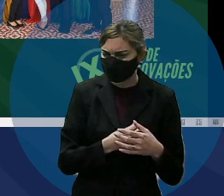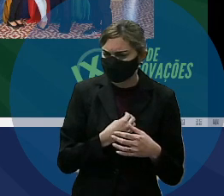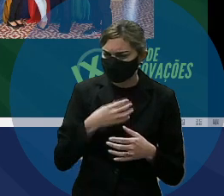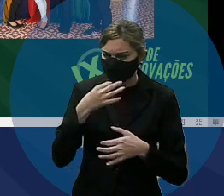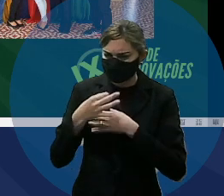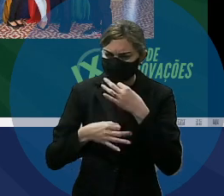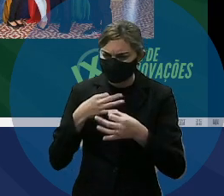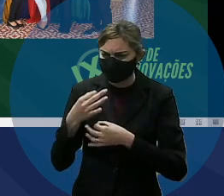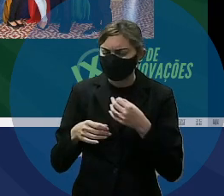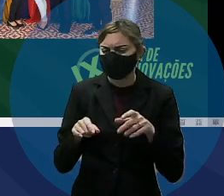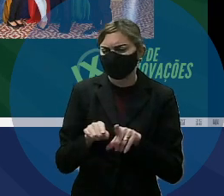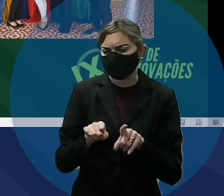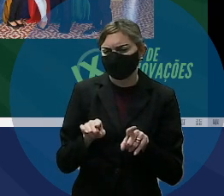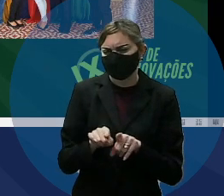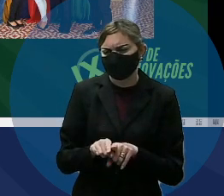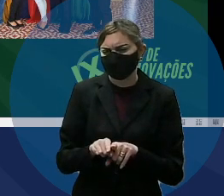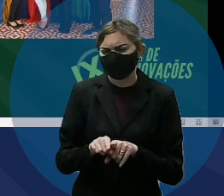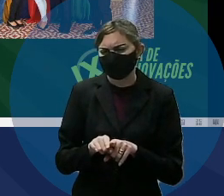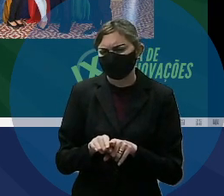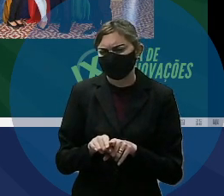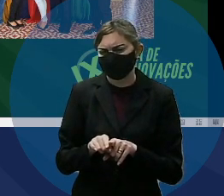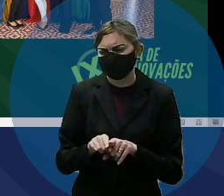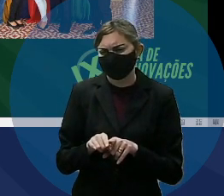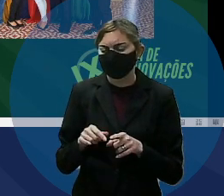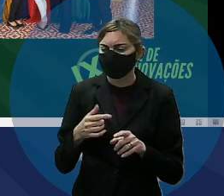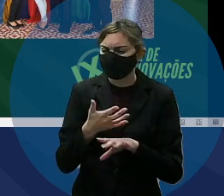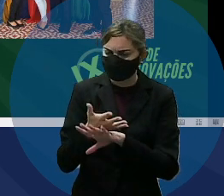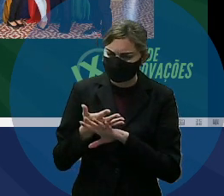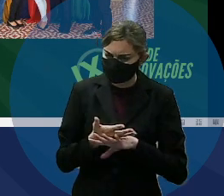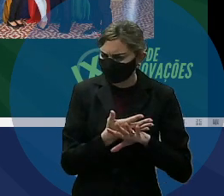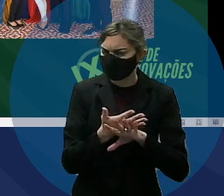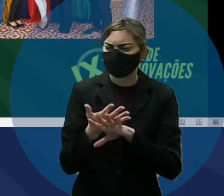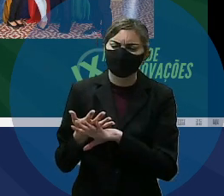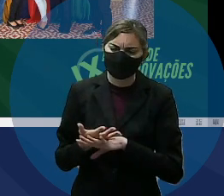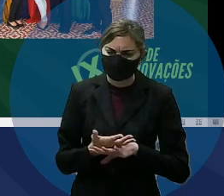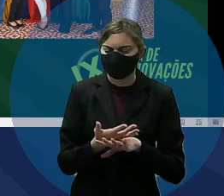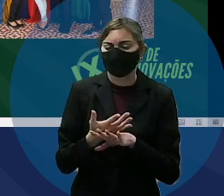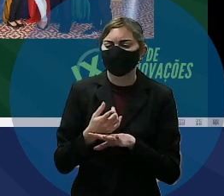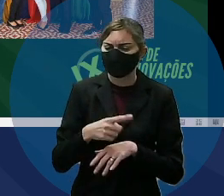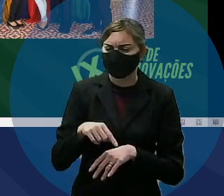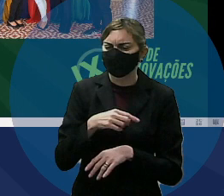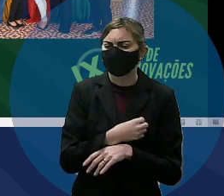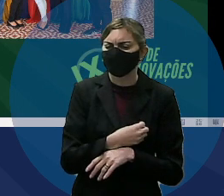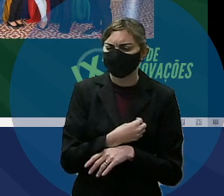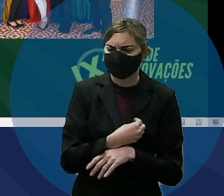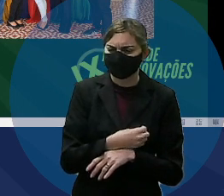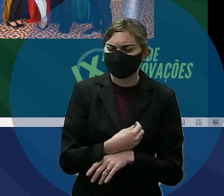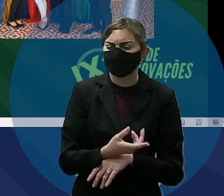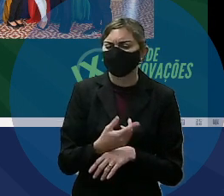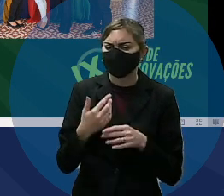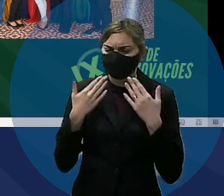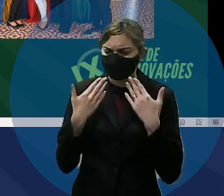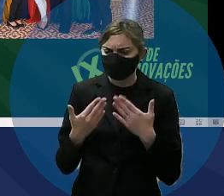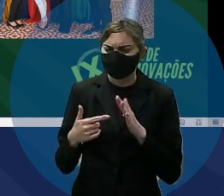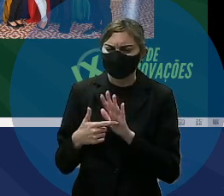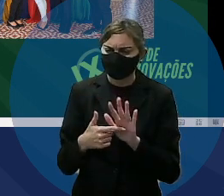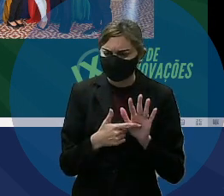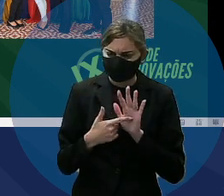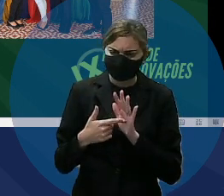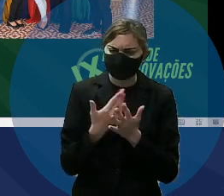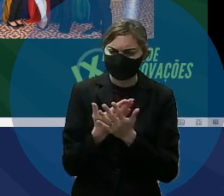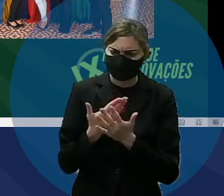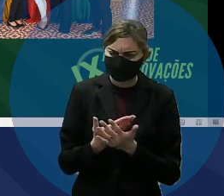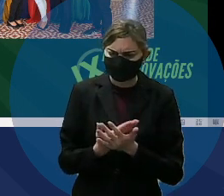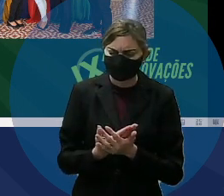ela se relaciona com todas as outras disciplinas. E aí a gente vê como destaque o empenho dos estudantes na realização